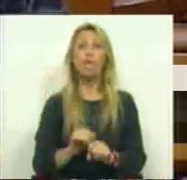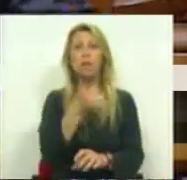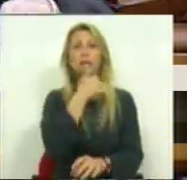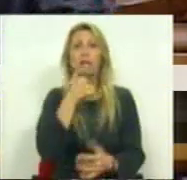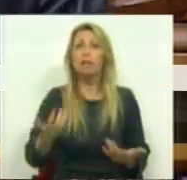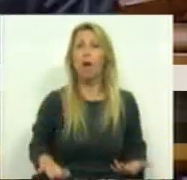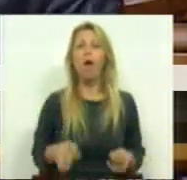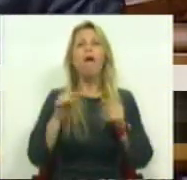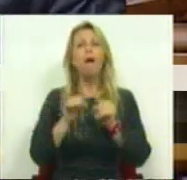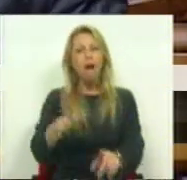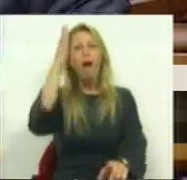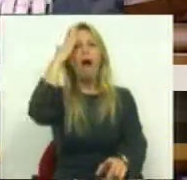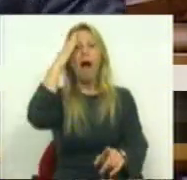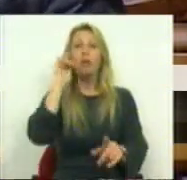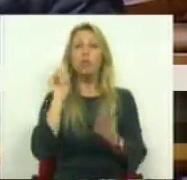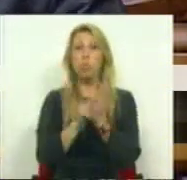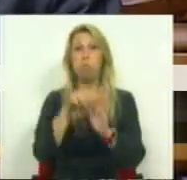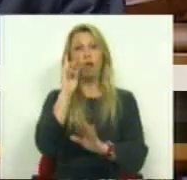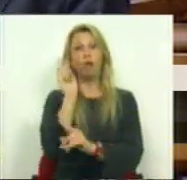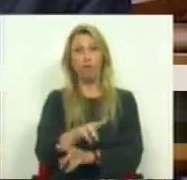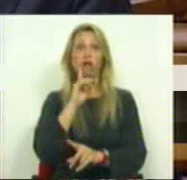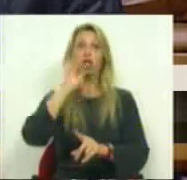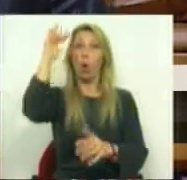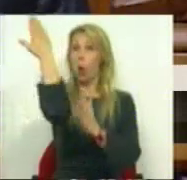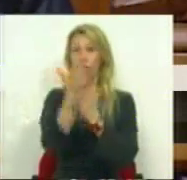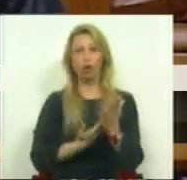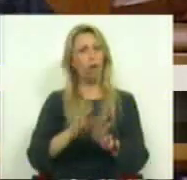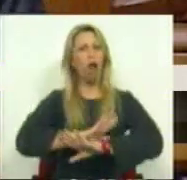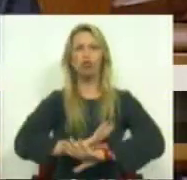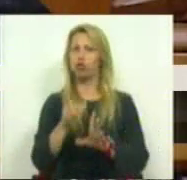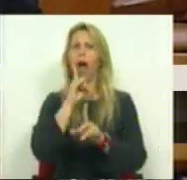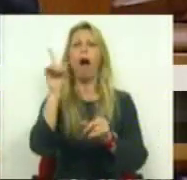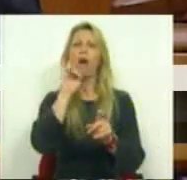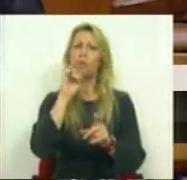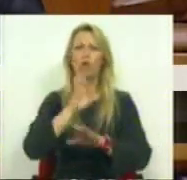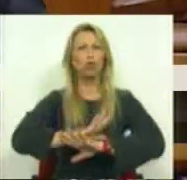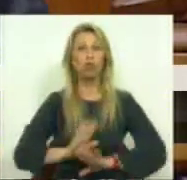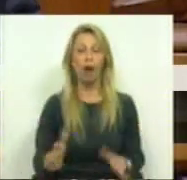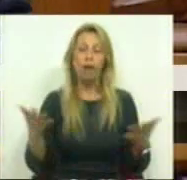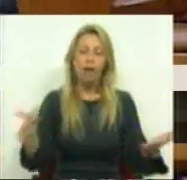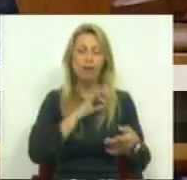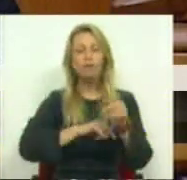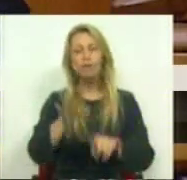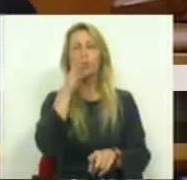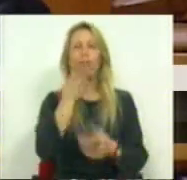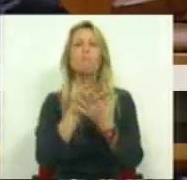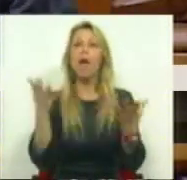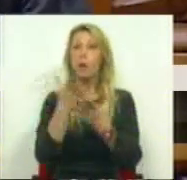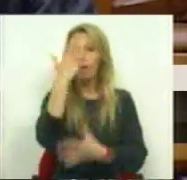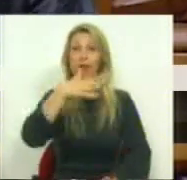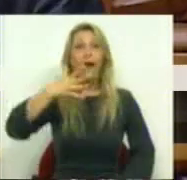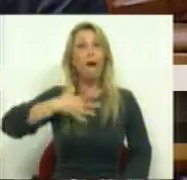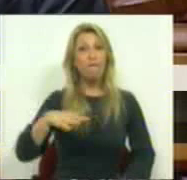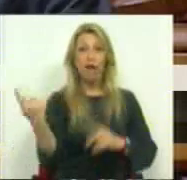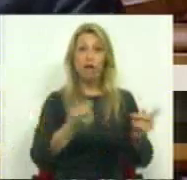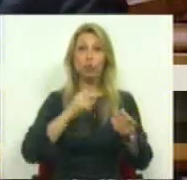decisão. Creio que isso, do ponto de vista constitucional, está inteiramente salvaguardado. E, portanto, senhores deputados da maioria, se quiserem discutir o projeto